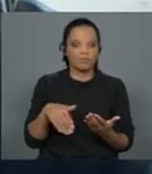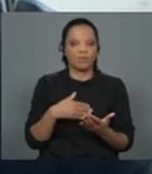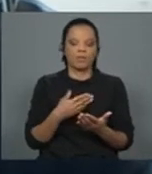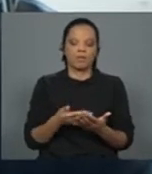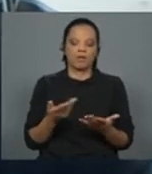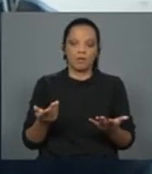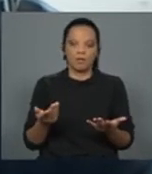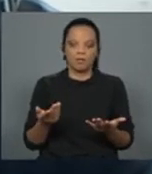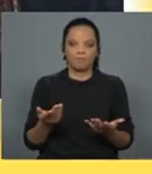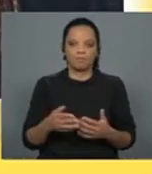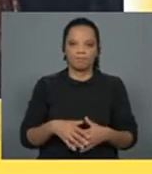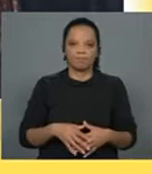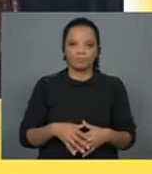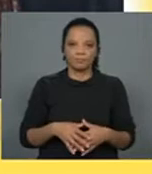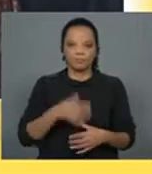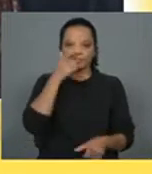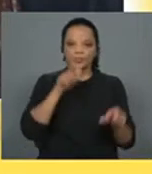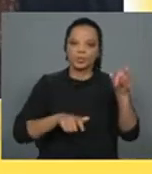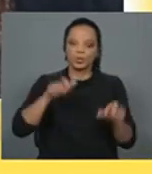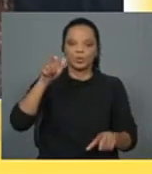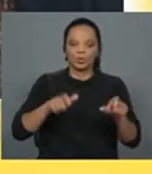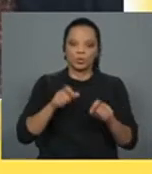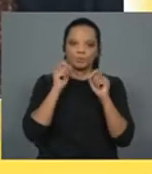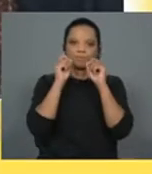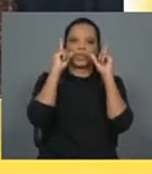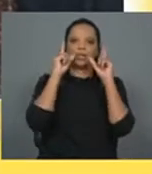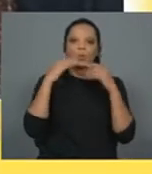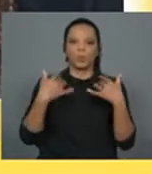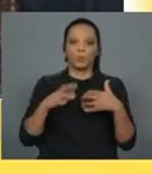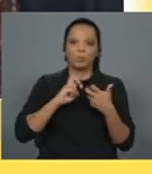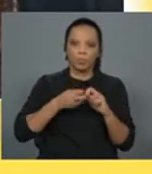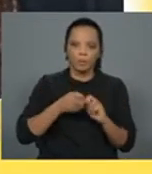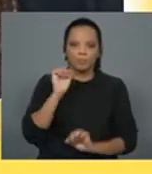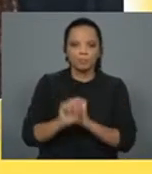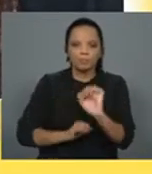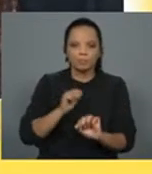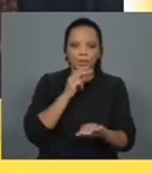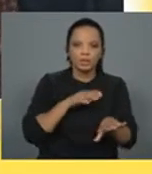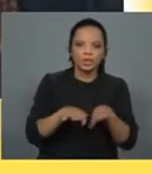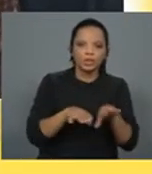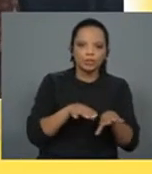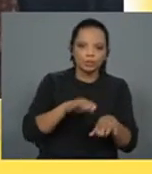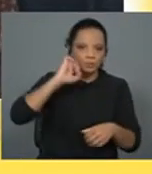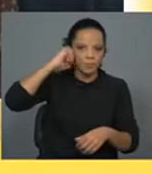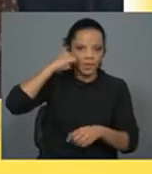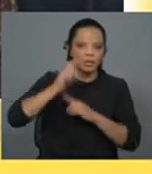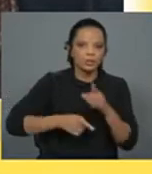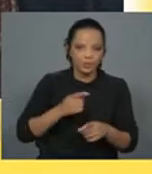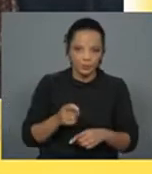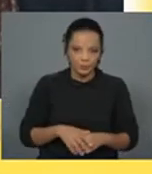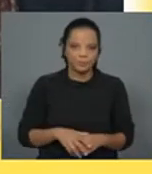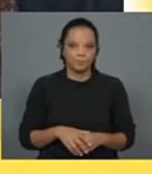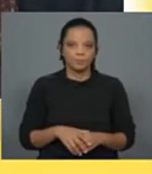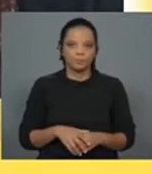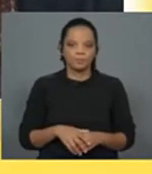digamos assim, as pessoas para o problema dos sismos, do efeito dos sismos. Portanto,